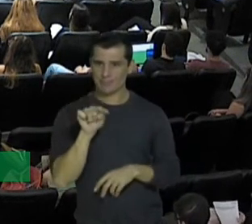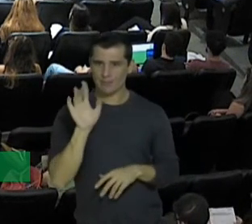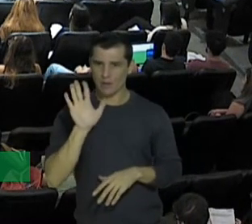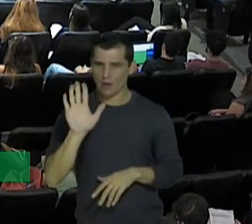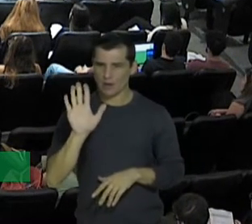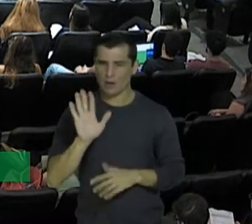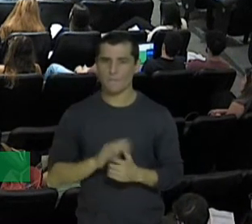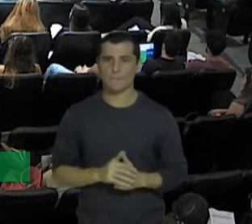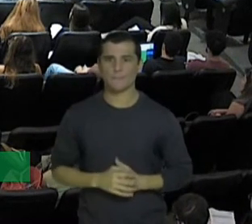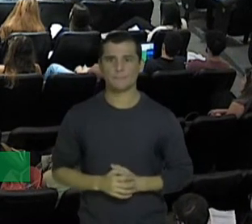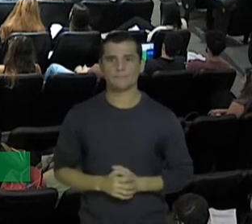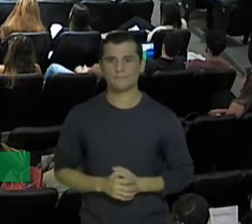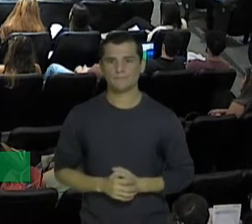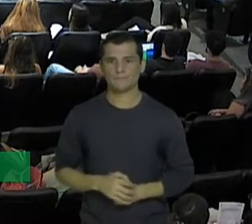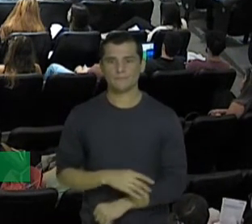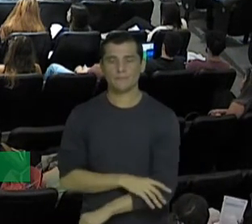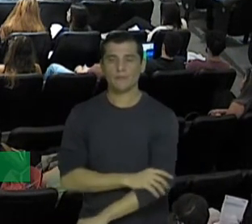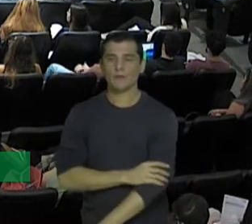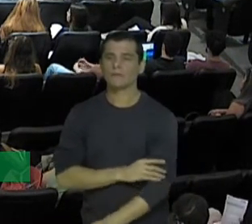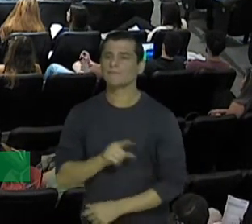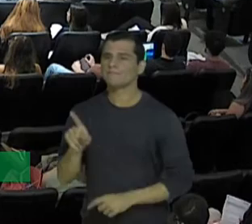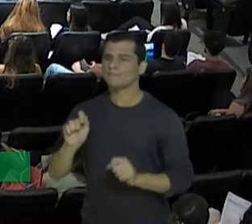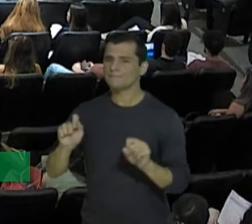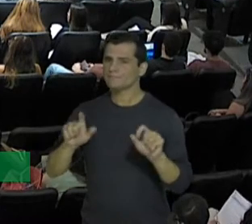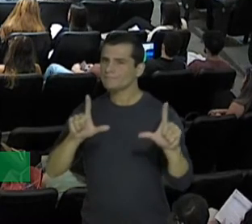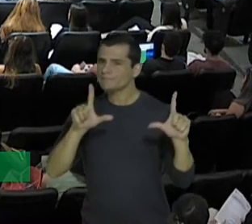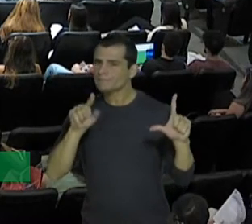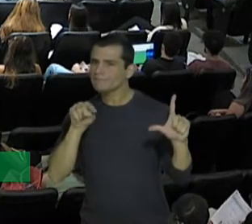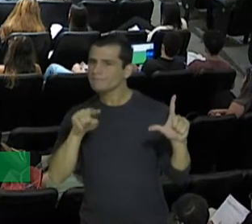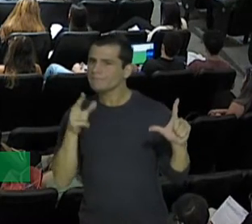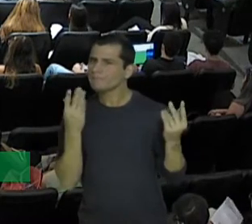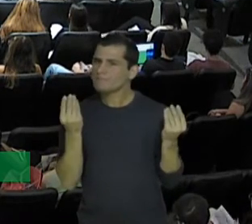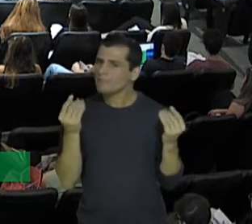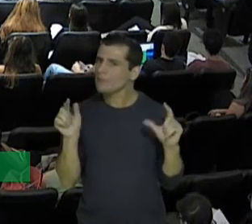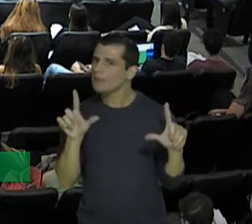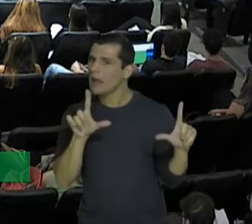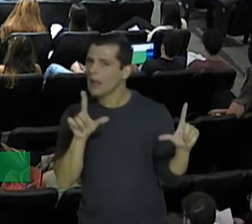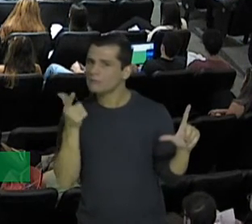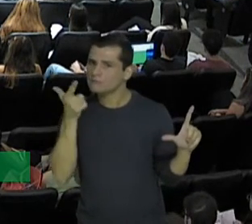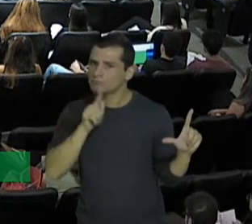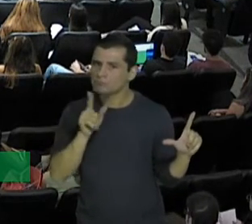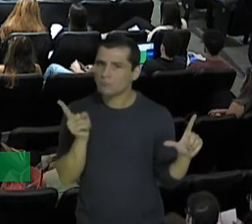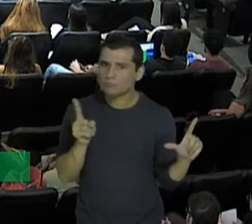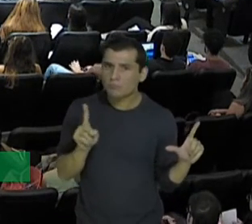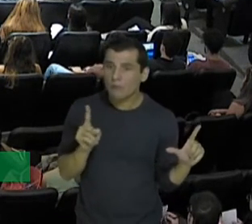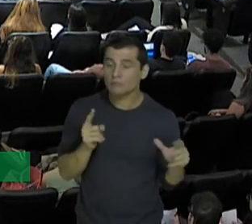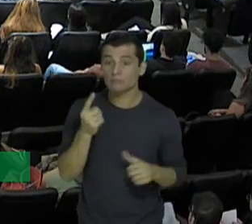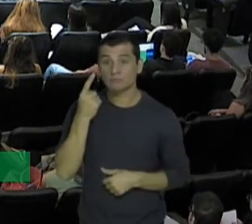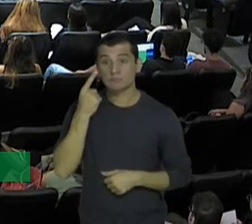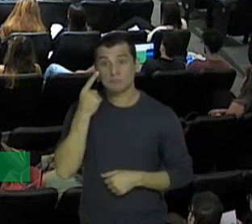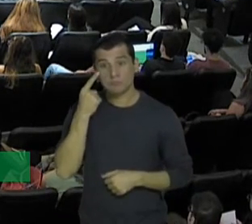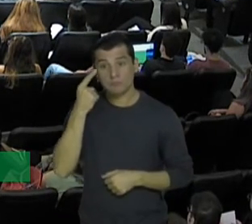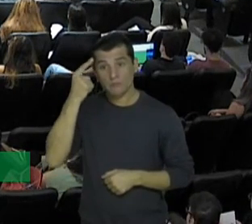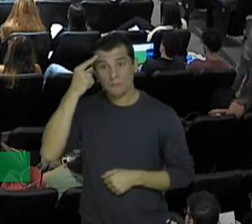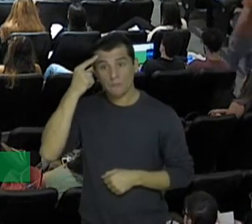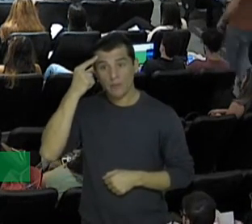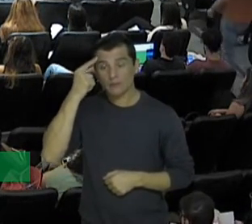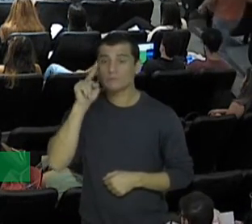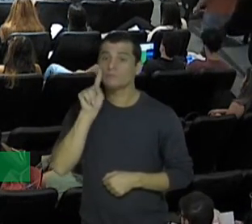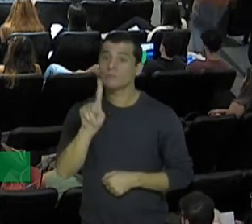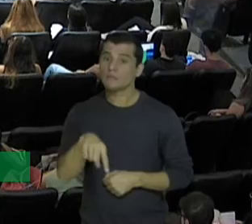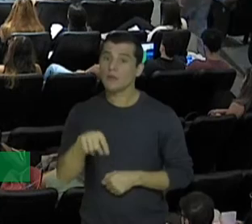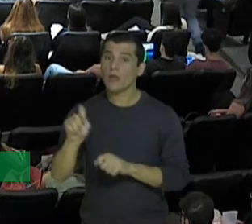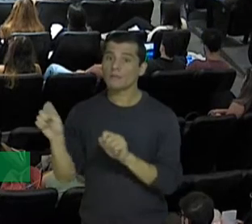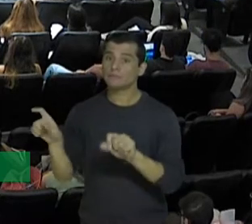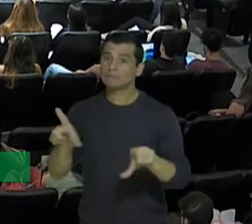Raquel e não sei se ela enfim eh a ideia eu eu trouxe alguns slides